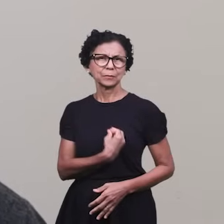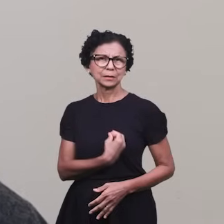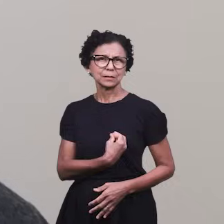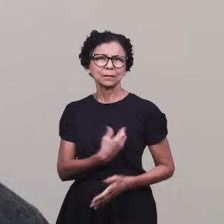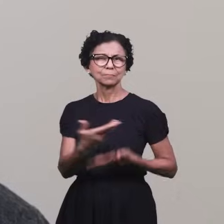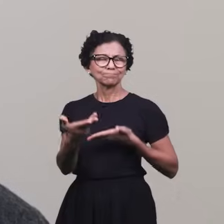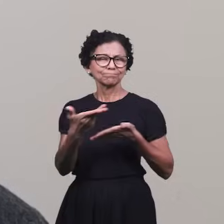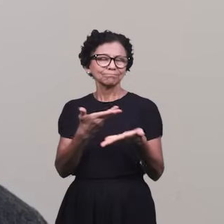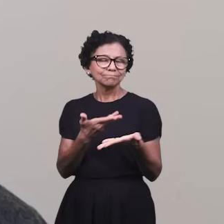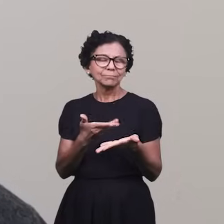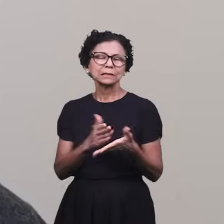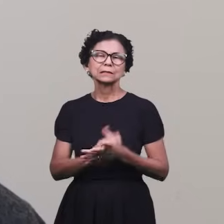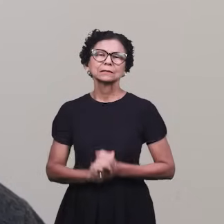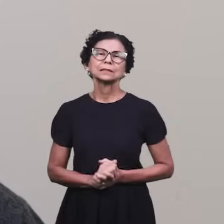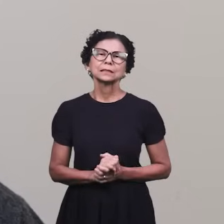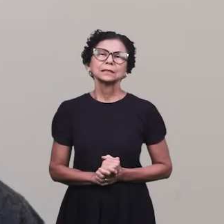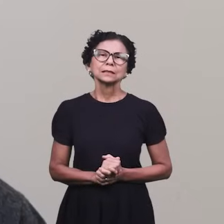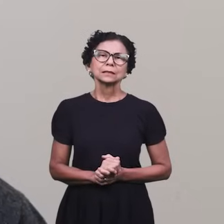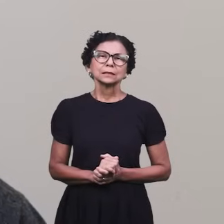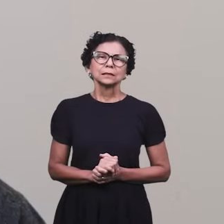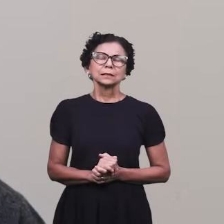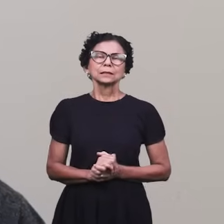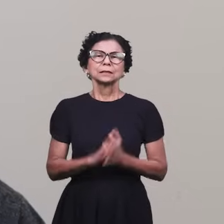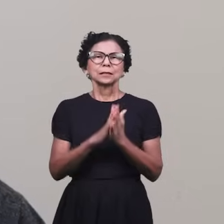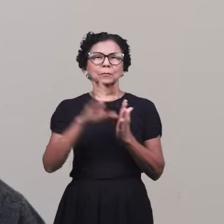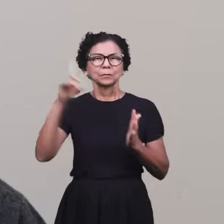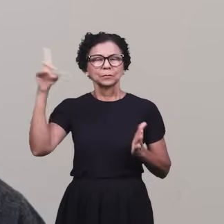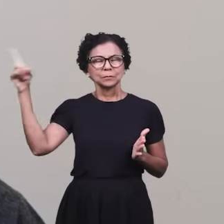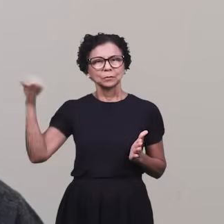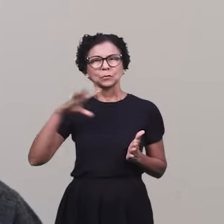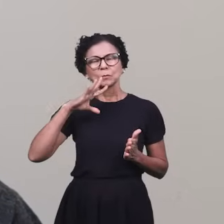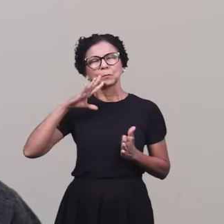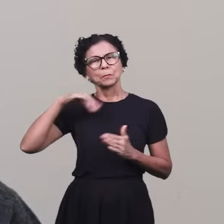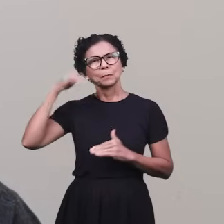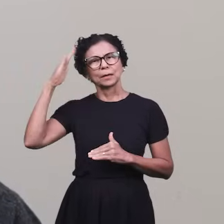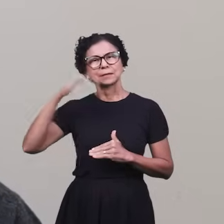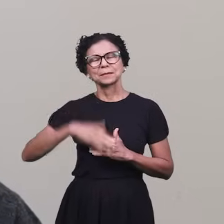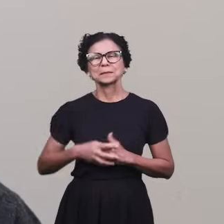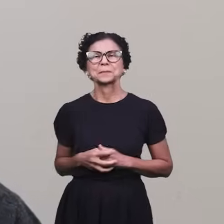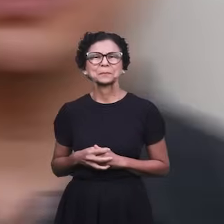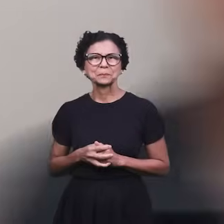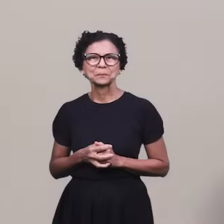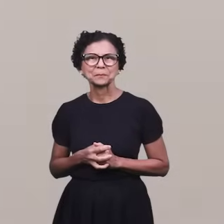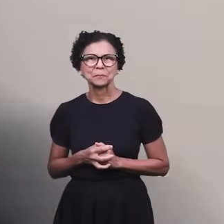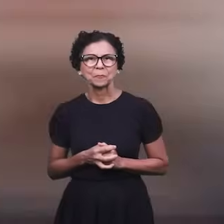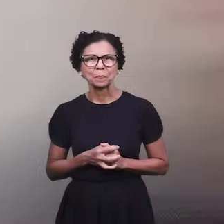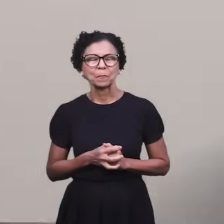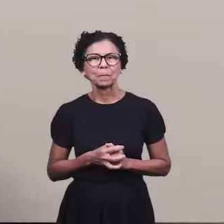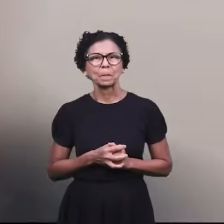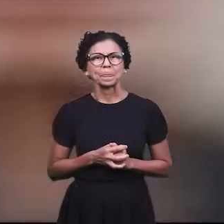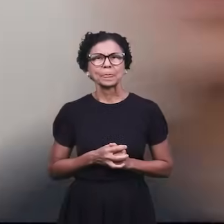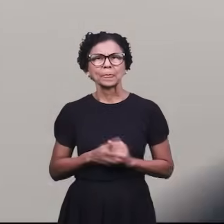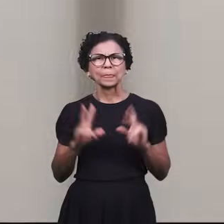uma alegria estarmos aqui presentes para conhecermos um pouco mais sobre a palavra do Senhor.